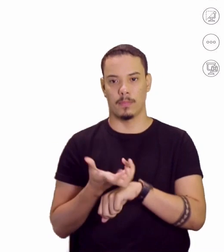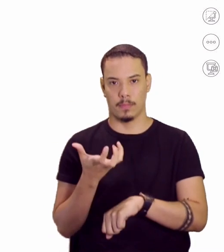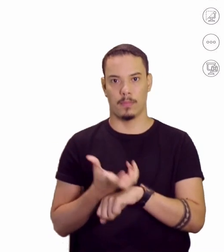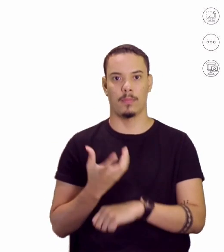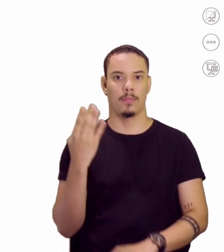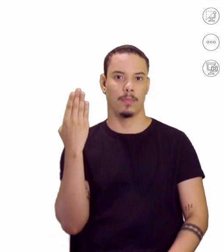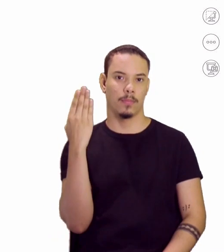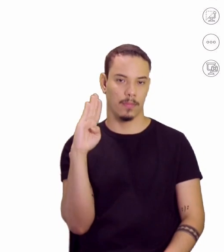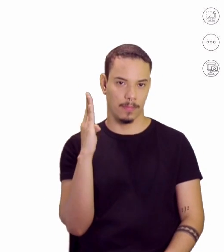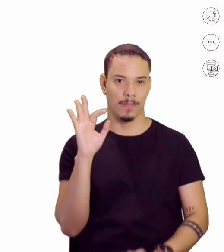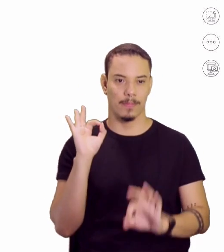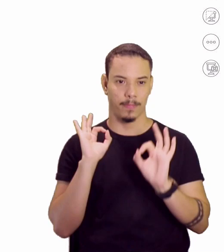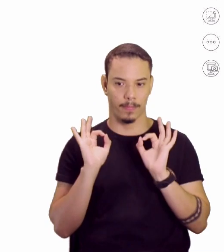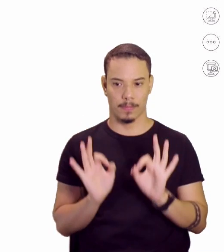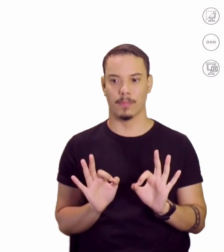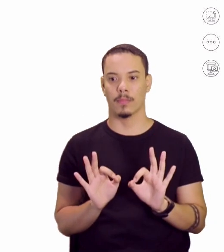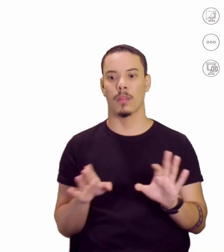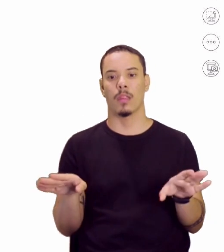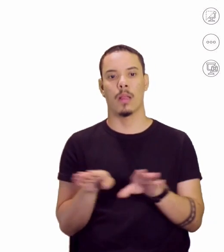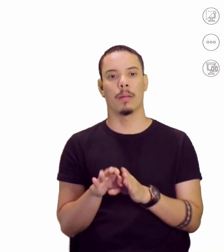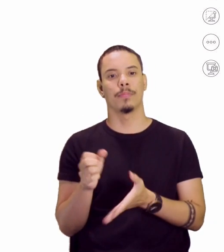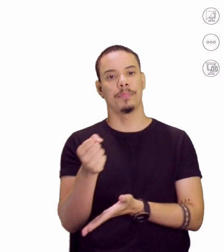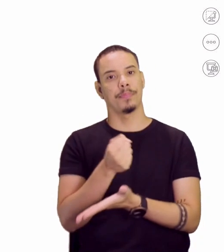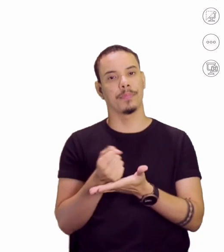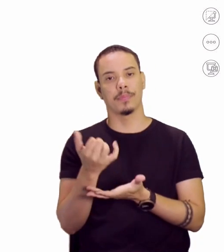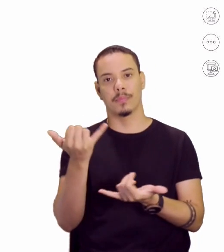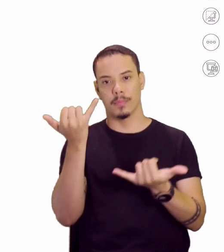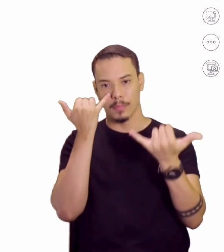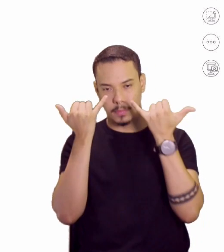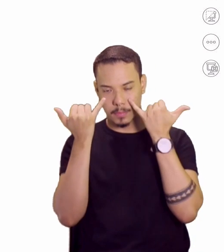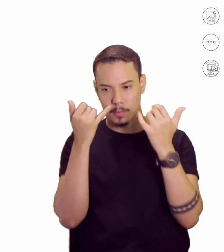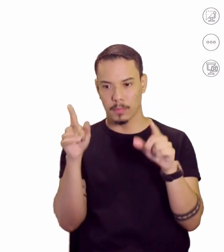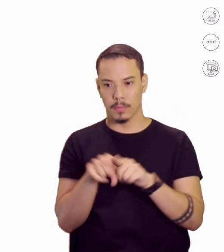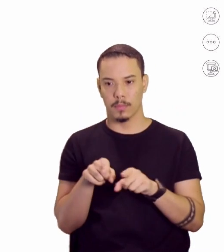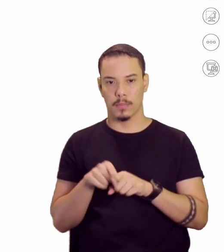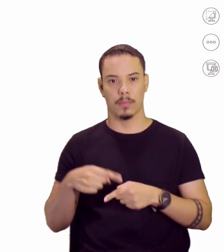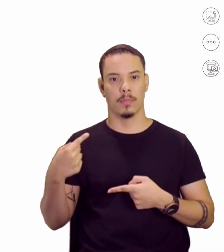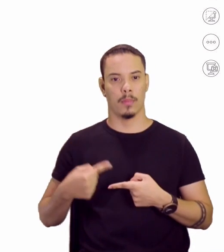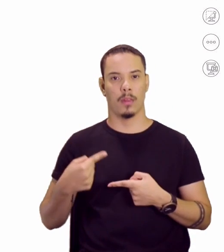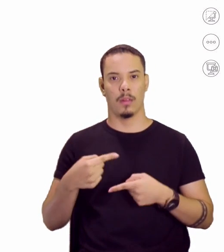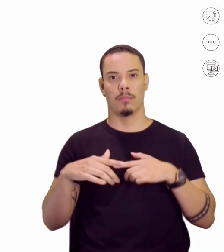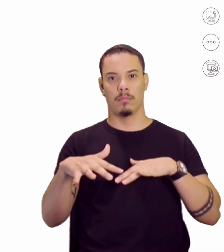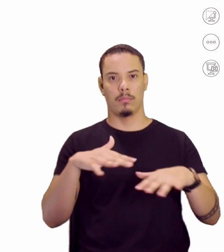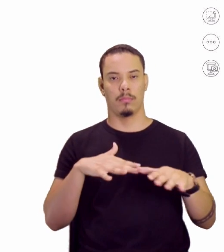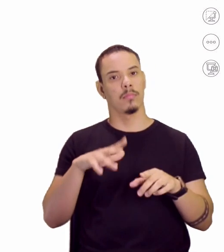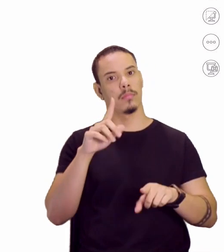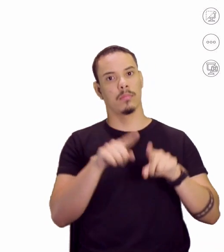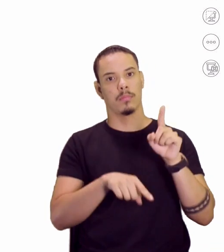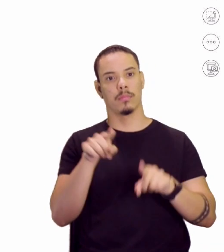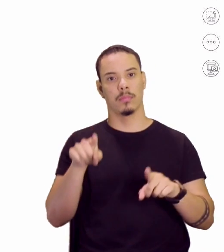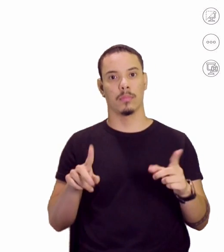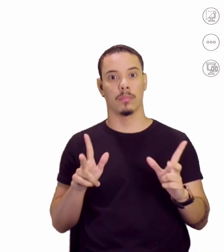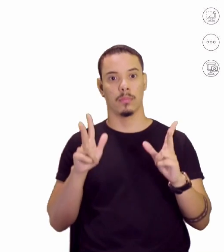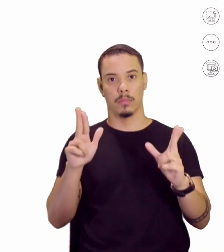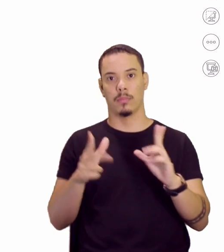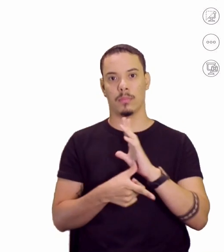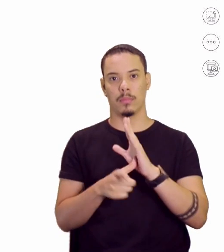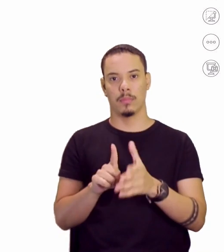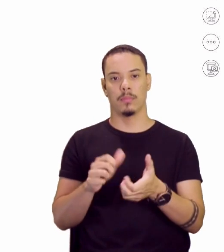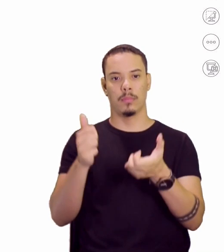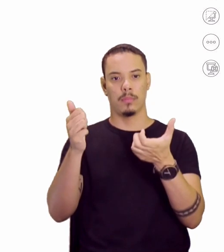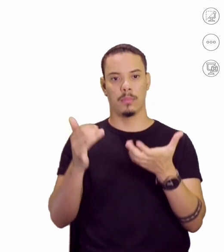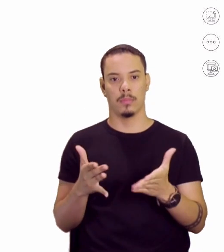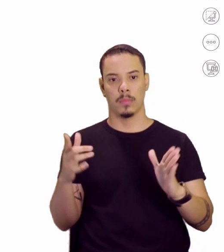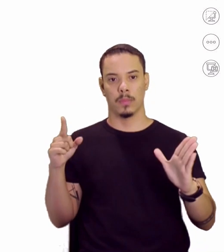certo? E com base nessas informações e considerando que o movimento é uniformemente variado, como colocou-se lá no Já que a